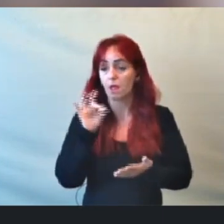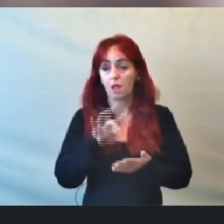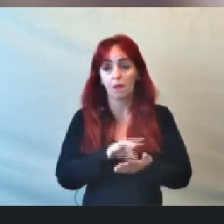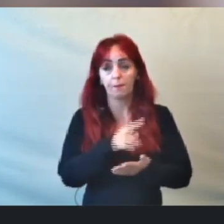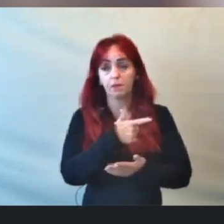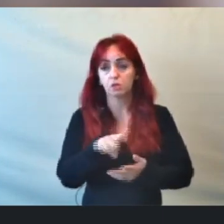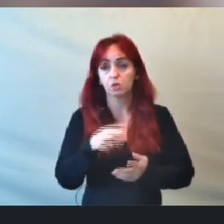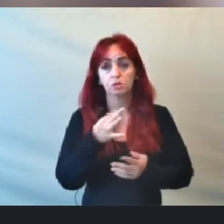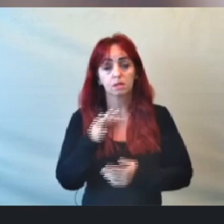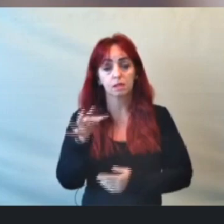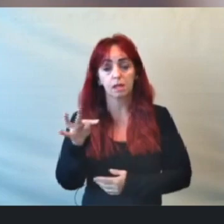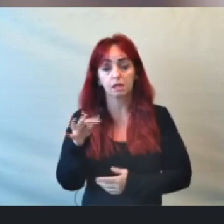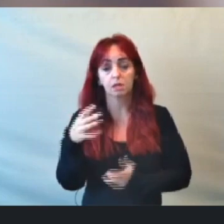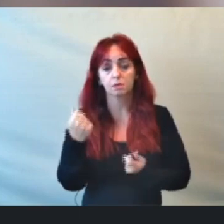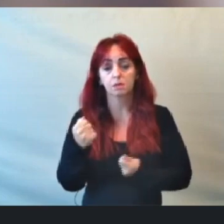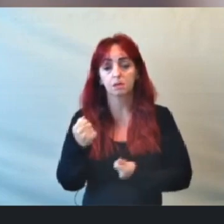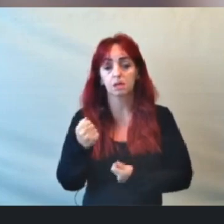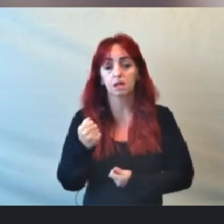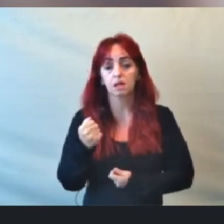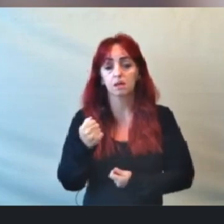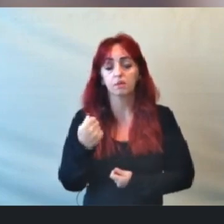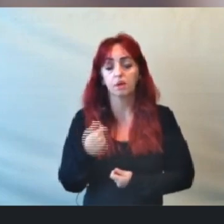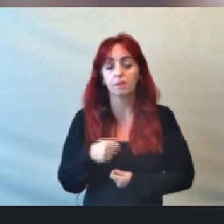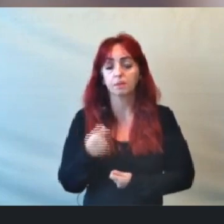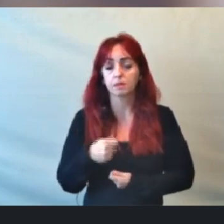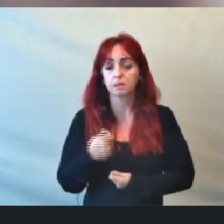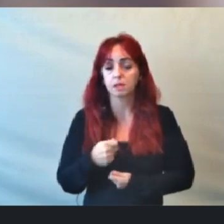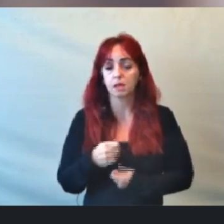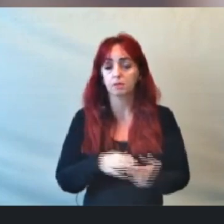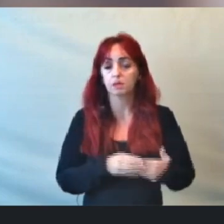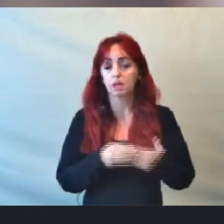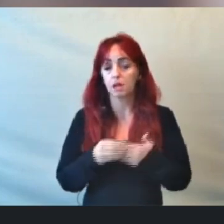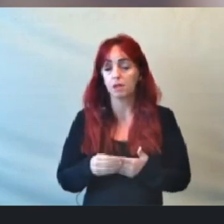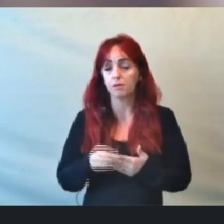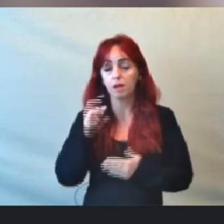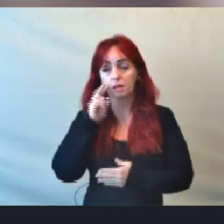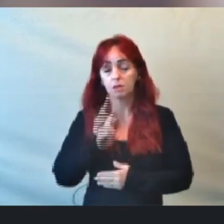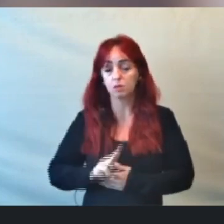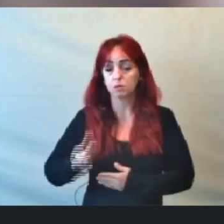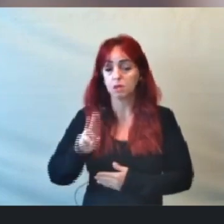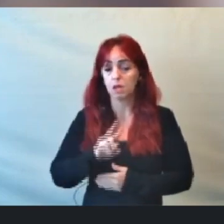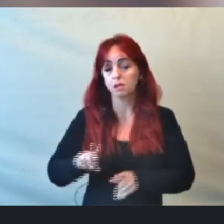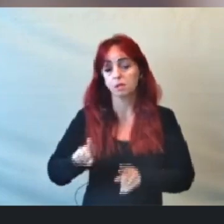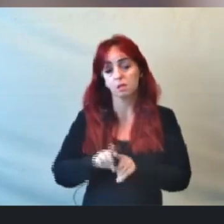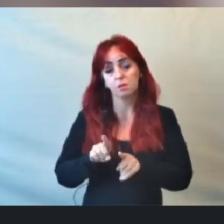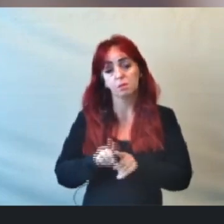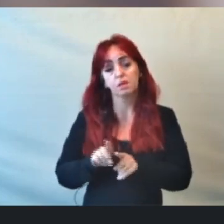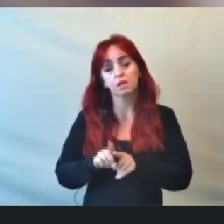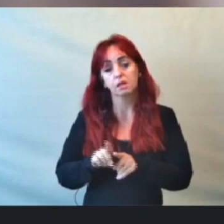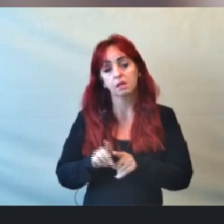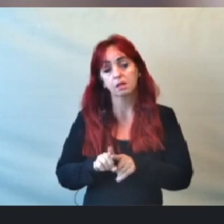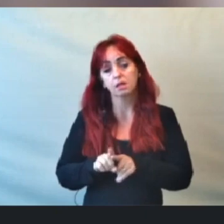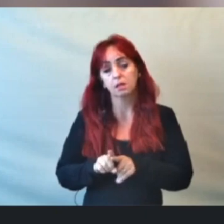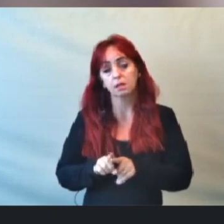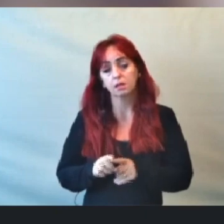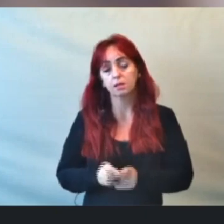ser levadas em consideração para serem usadas paralelamente.